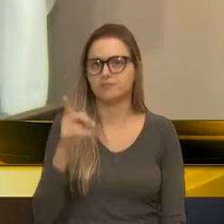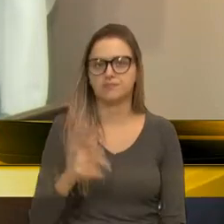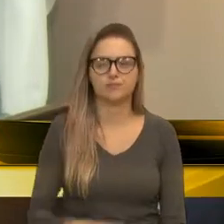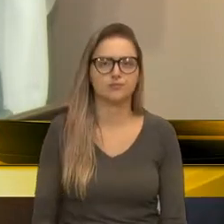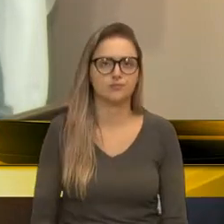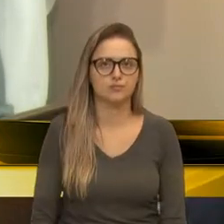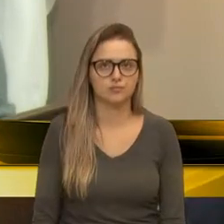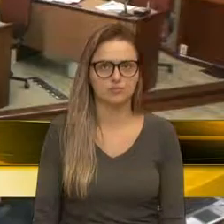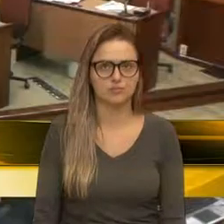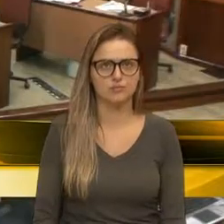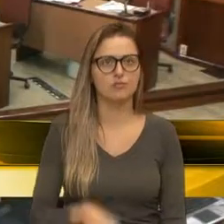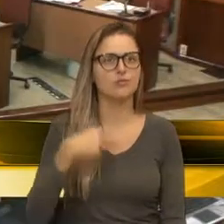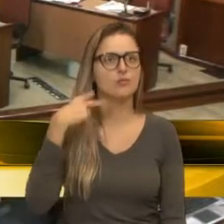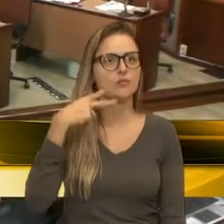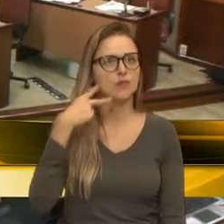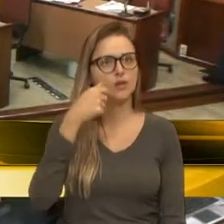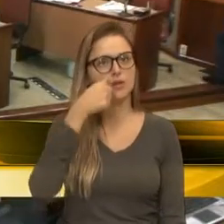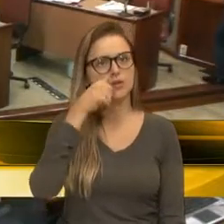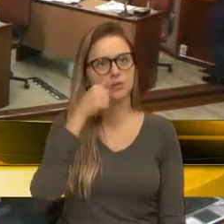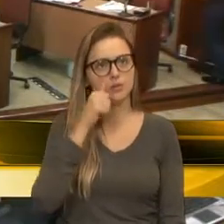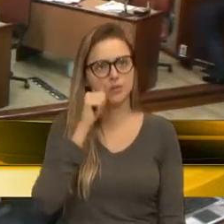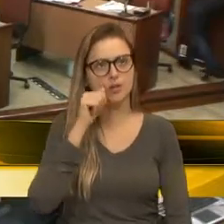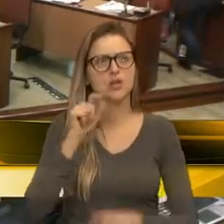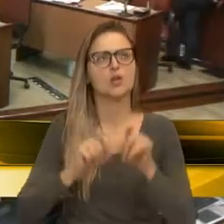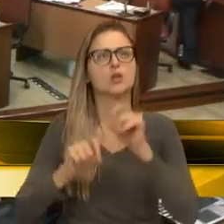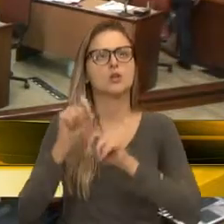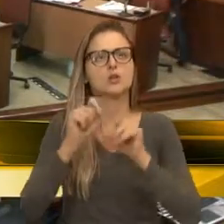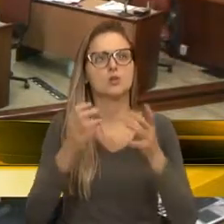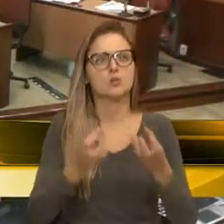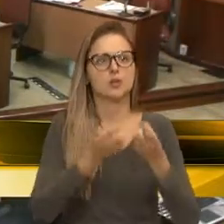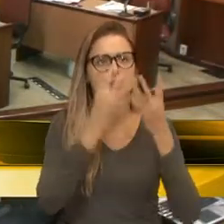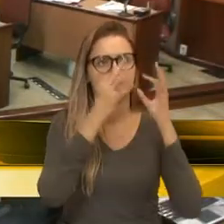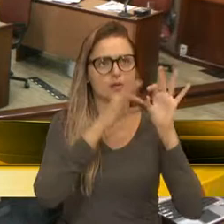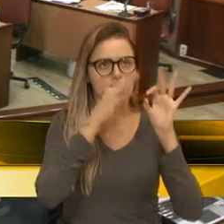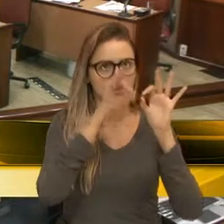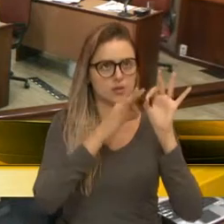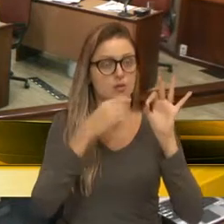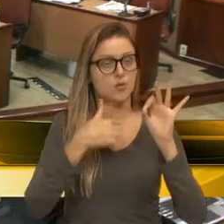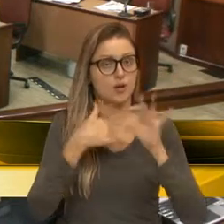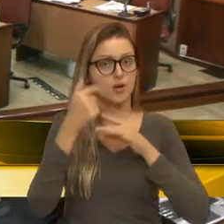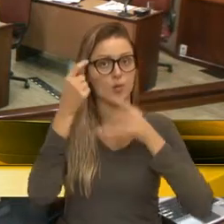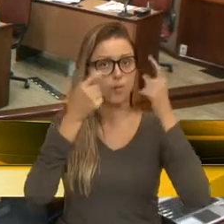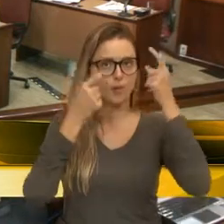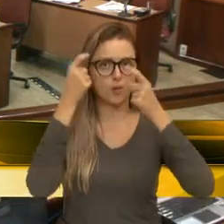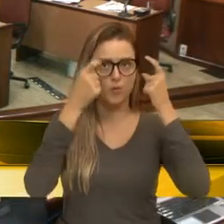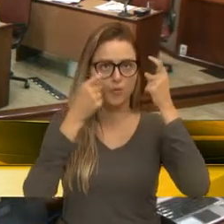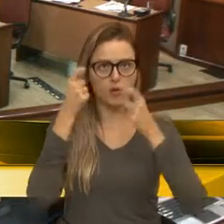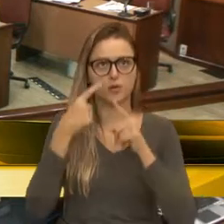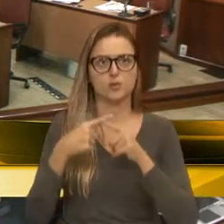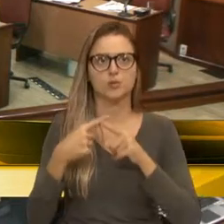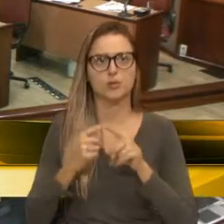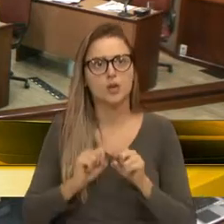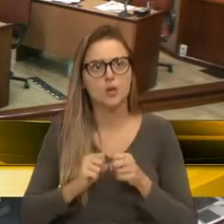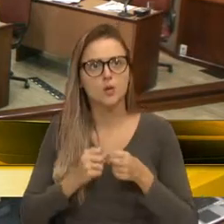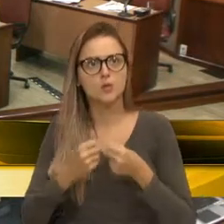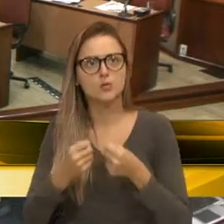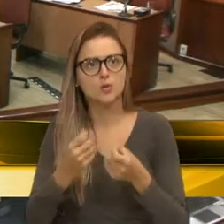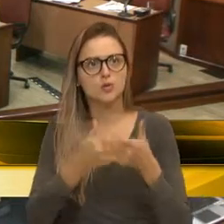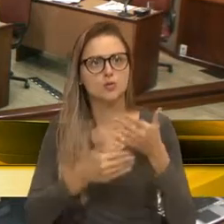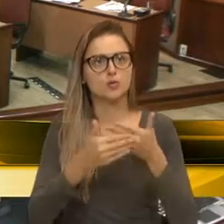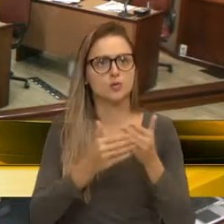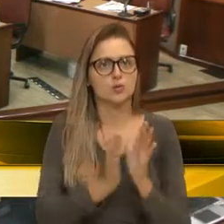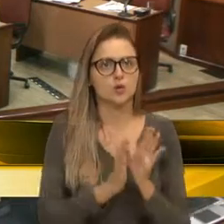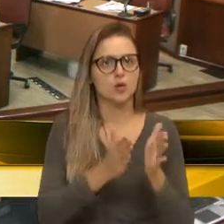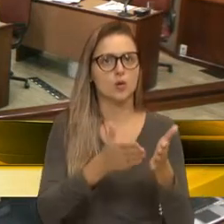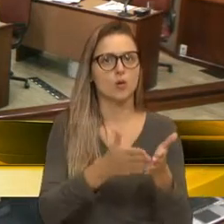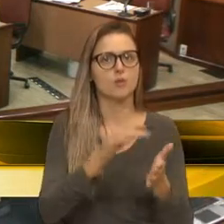Pois não? Vereadora Paula, a questão da festa da uva, ela me preocupa demais, em que pese o esforço da Comissão Comunitária,